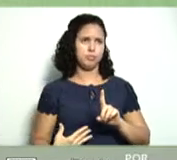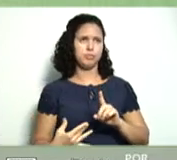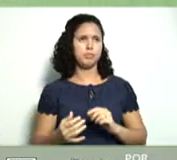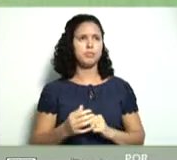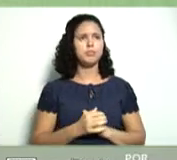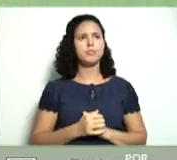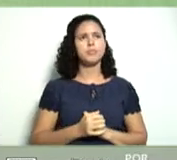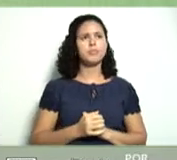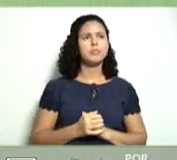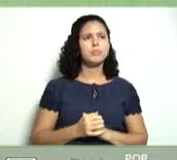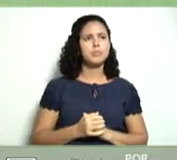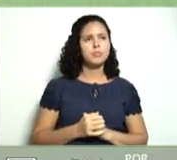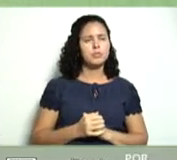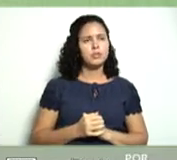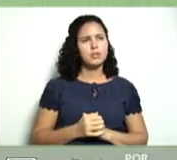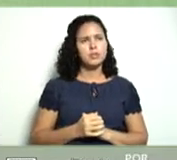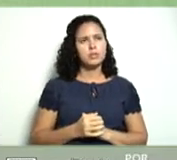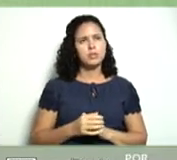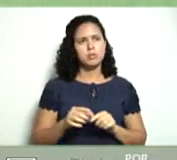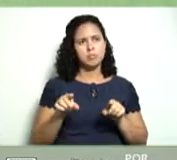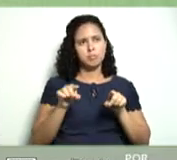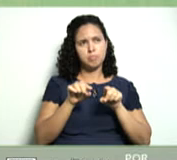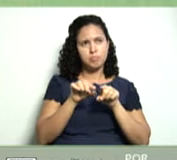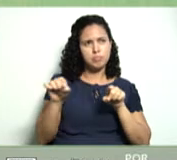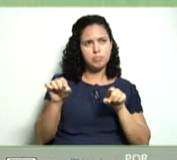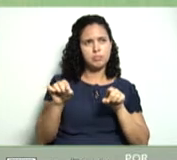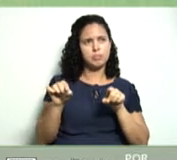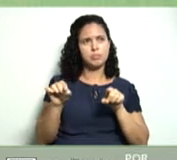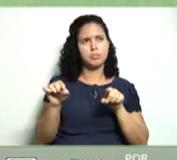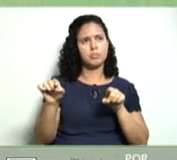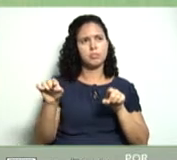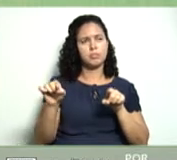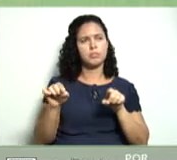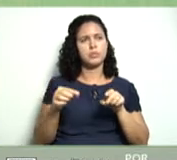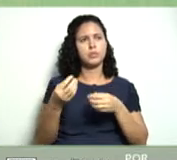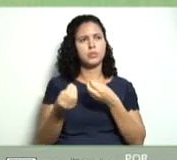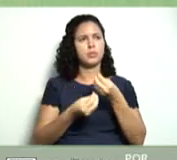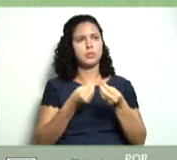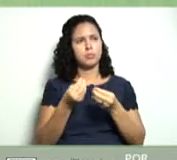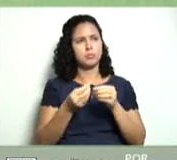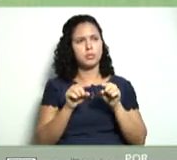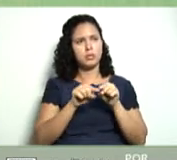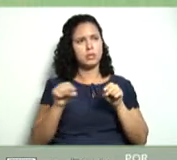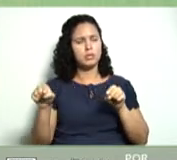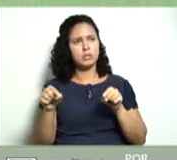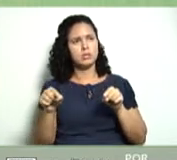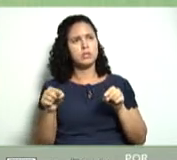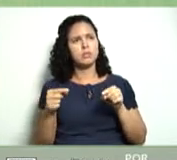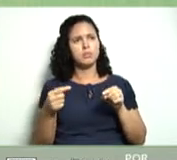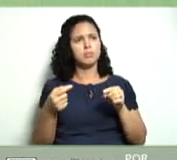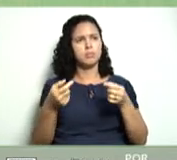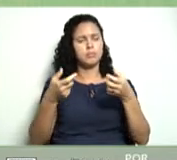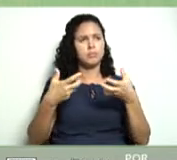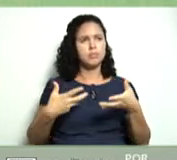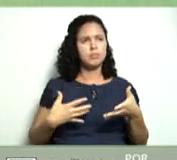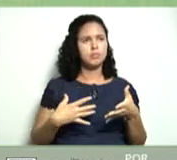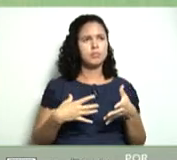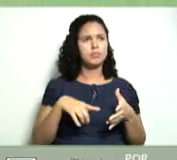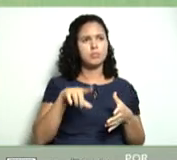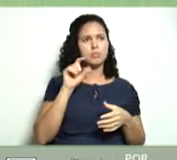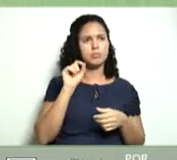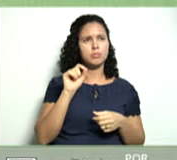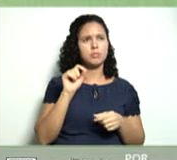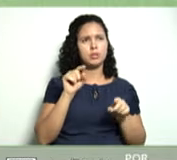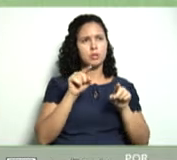nenhum tracejado um traço maior ou uma linha eu vou deixar aqui a opção